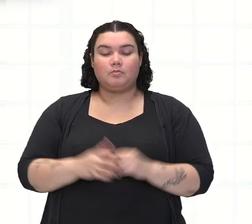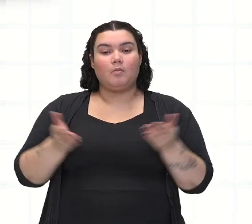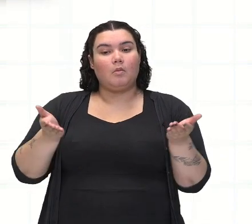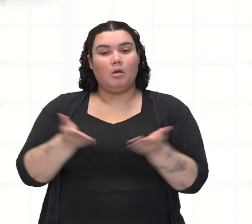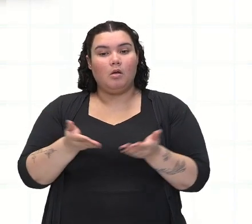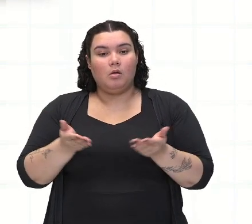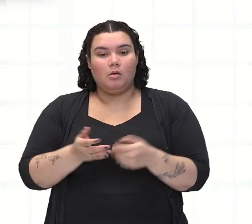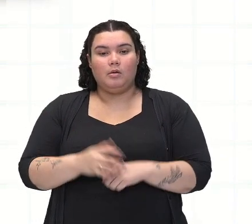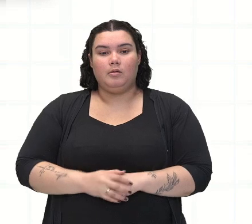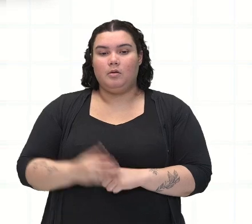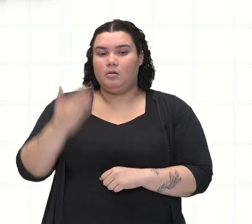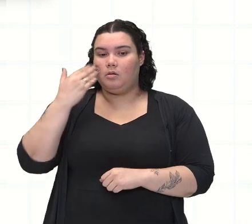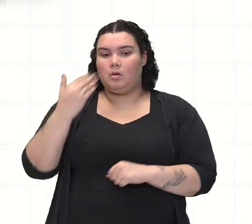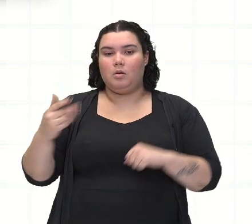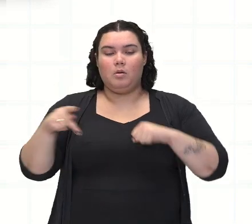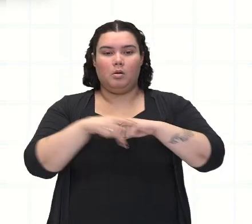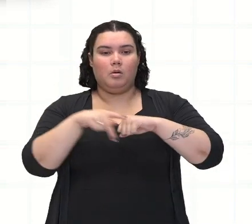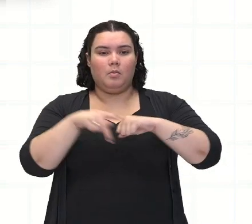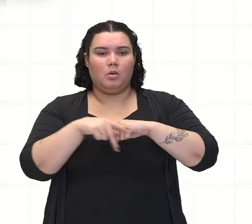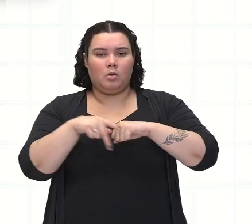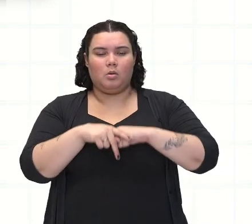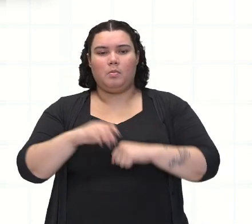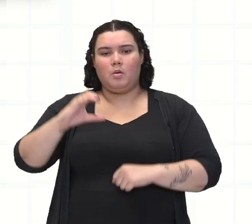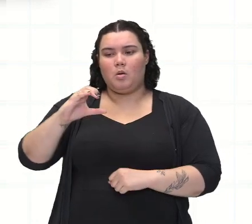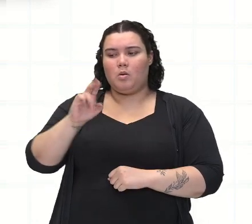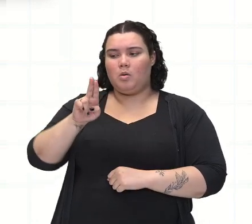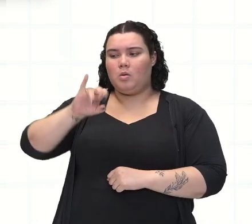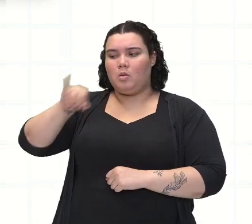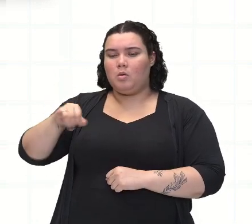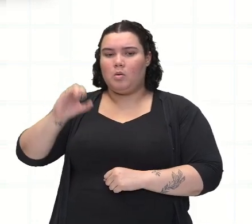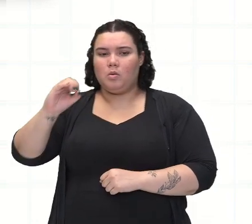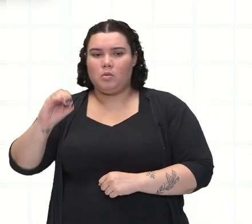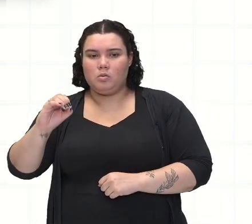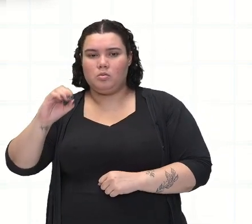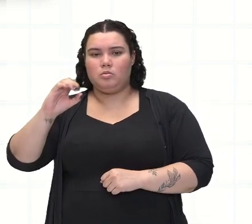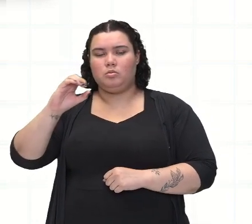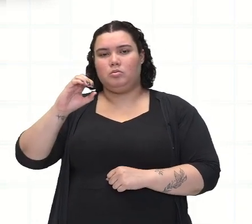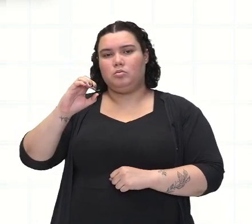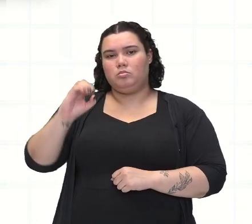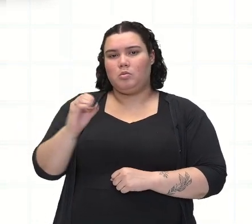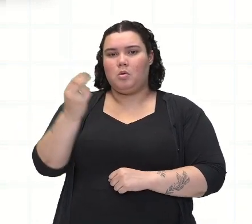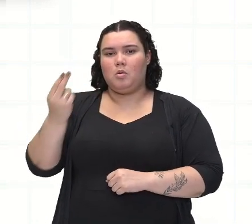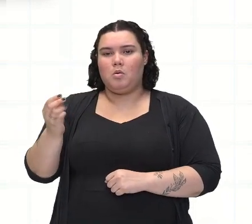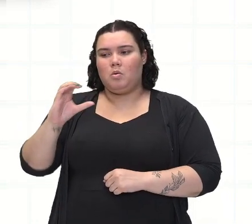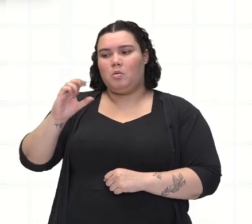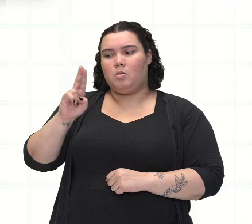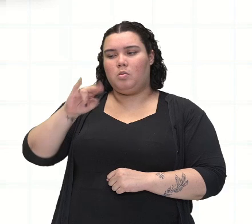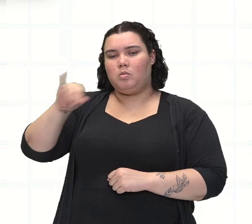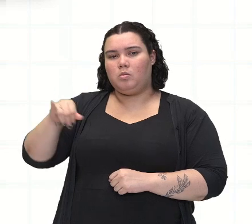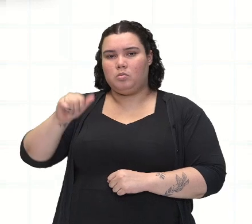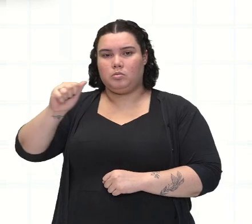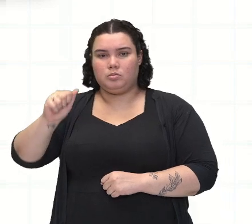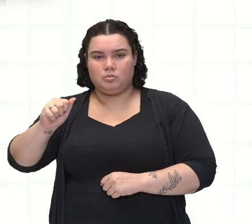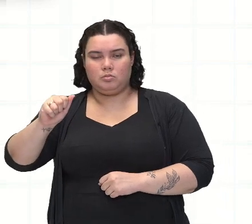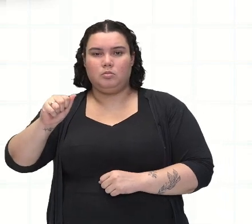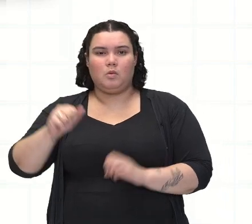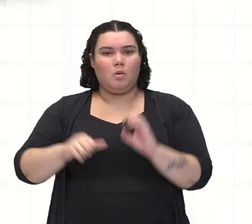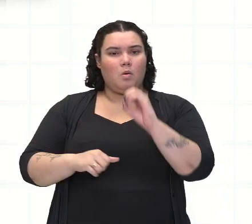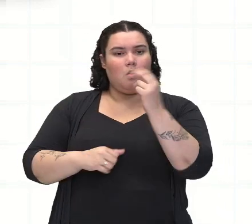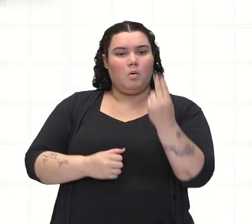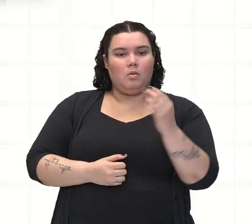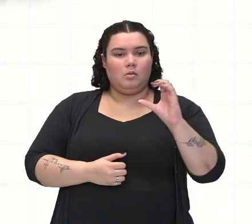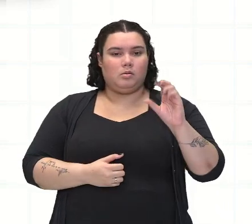agora nós vamos ver o pronome cujo, cuja, ou pode para o plural, né? Cujo,